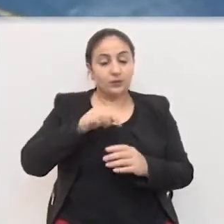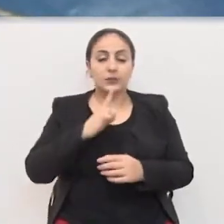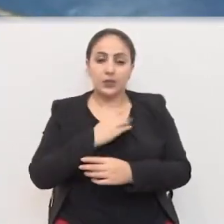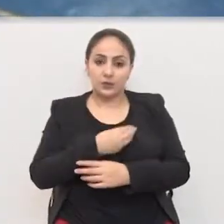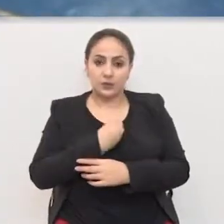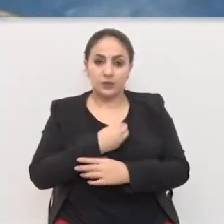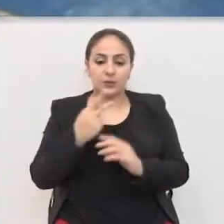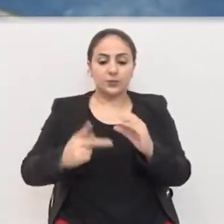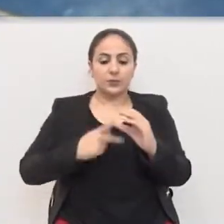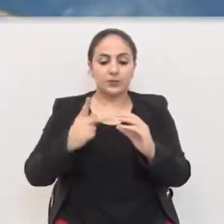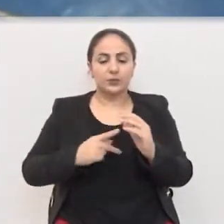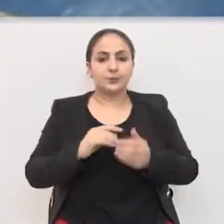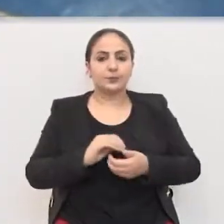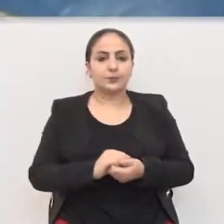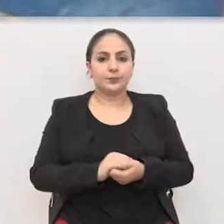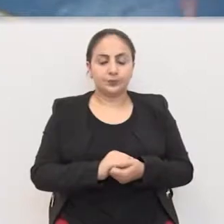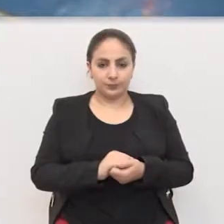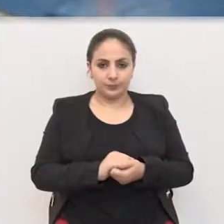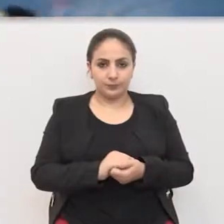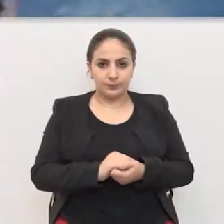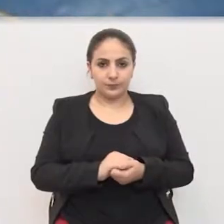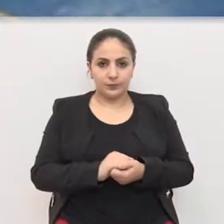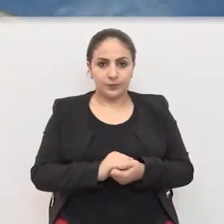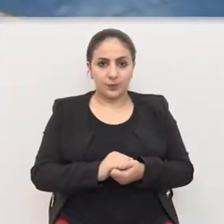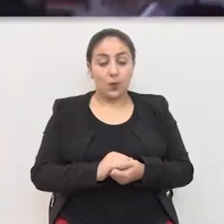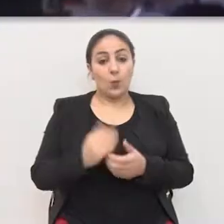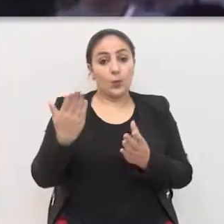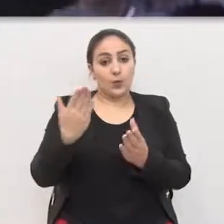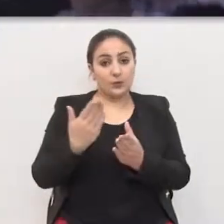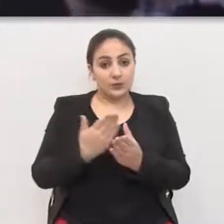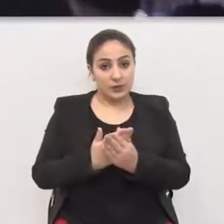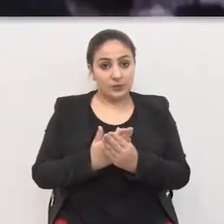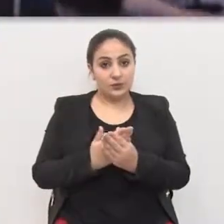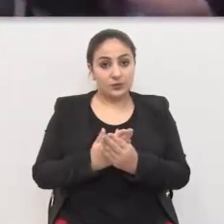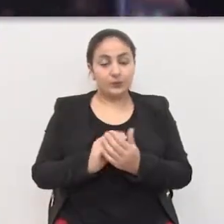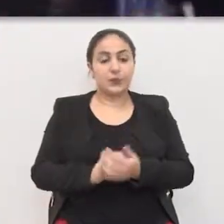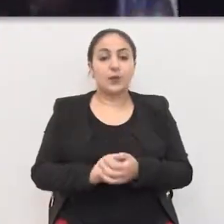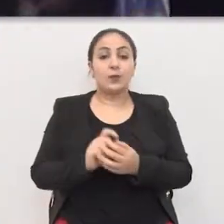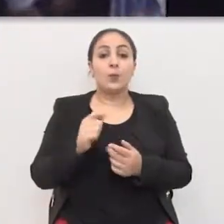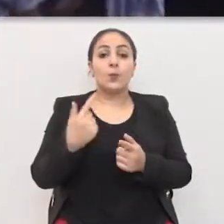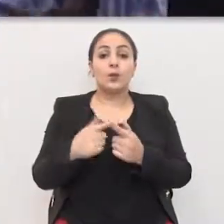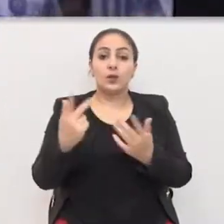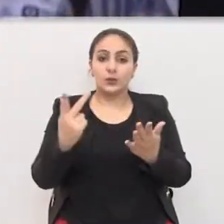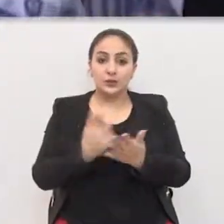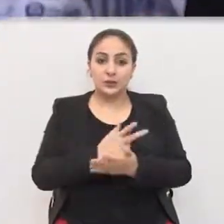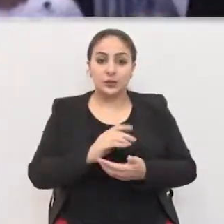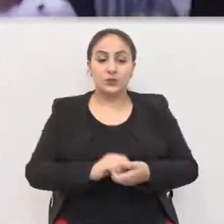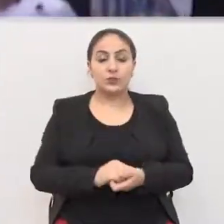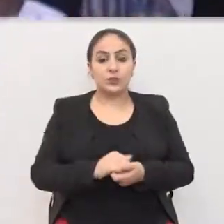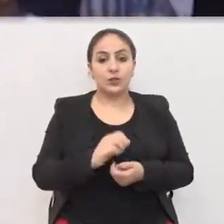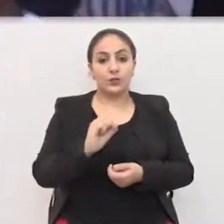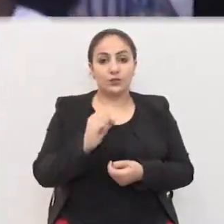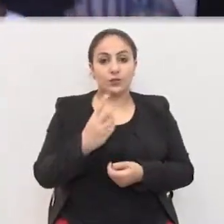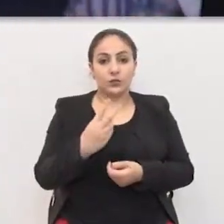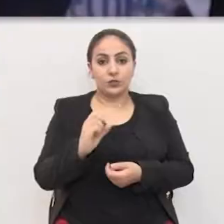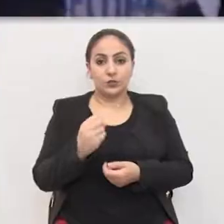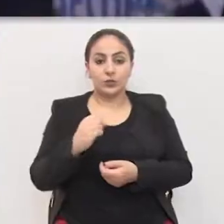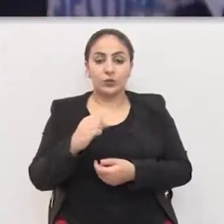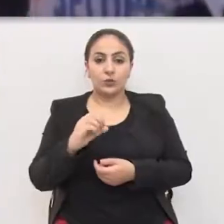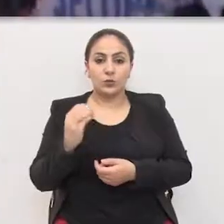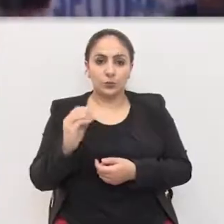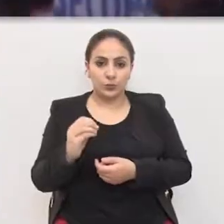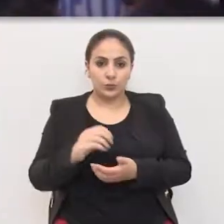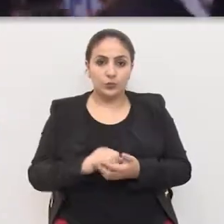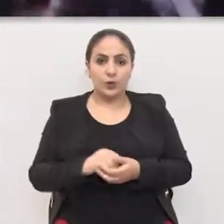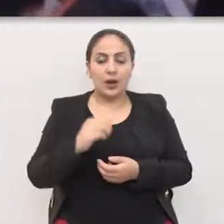uma briga registrada no dia 28 de outubro no ginásio Capingui, durante uma partida da semifinal da Série